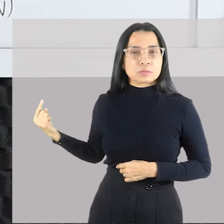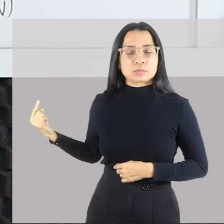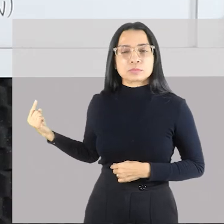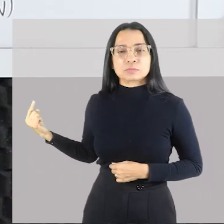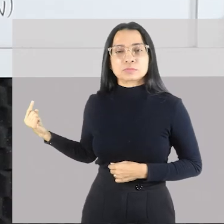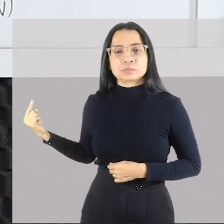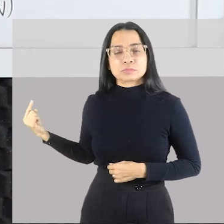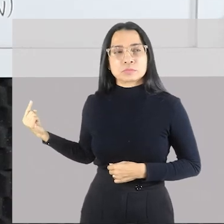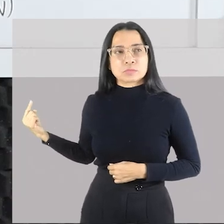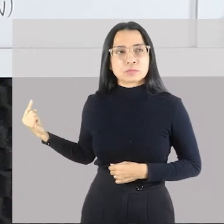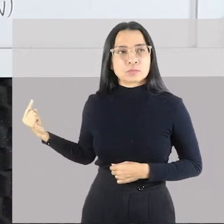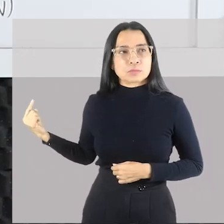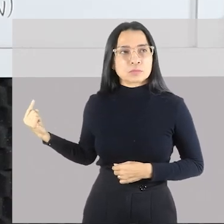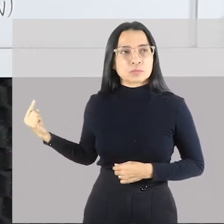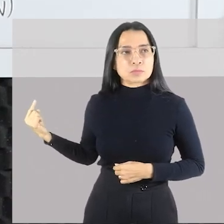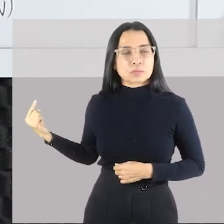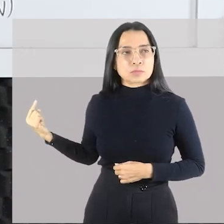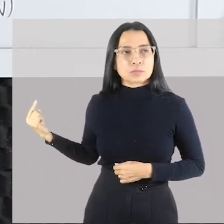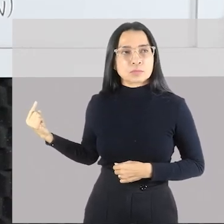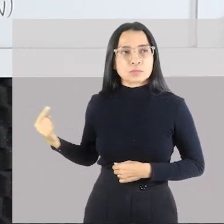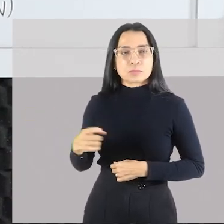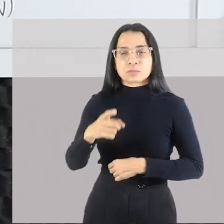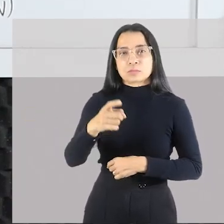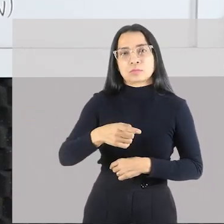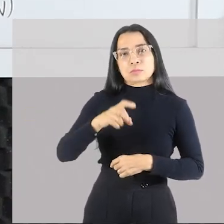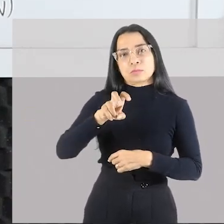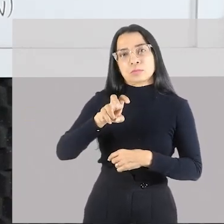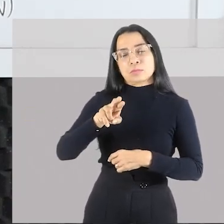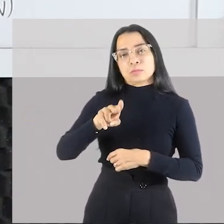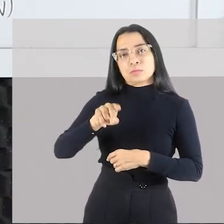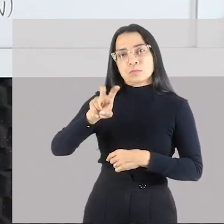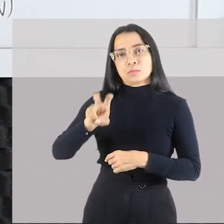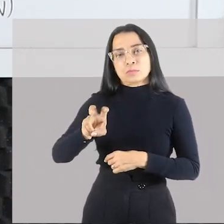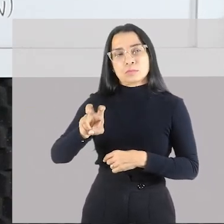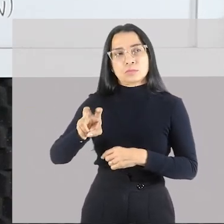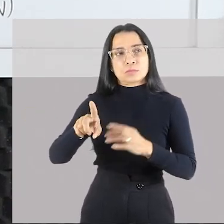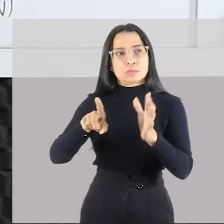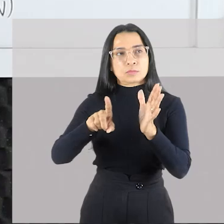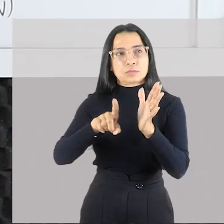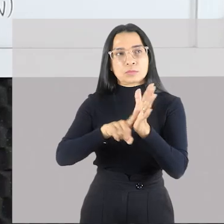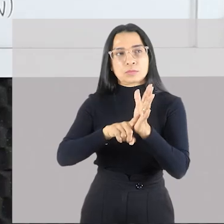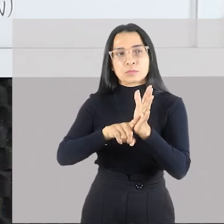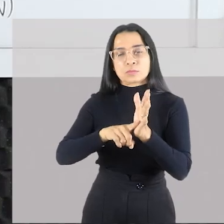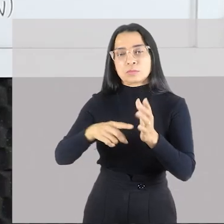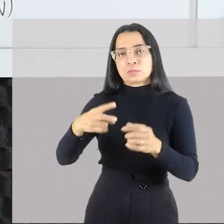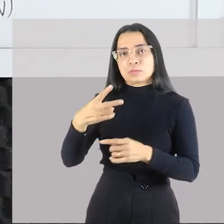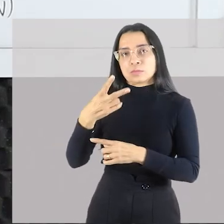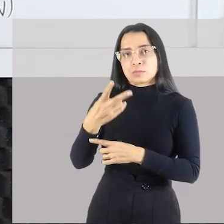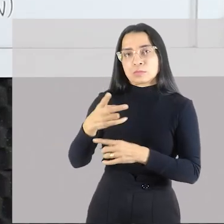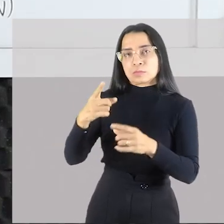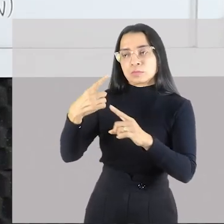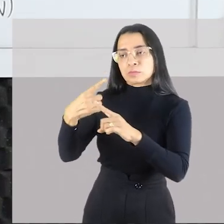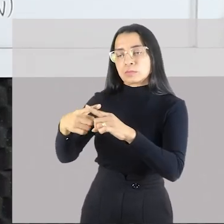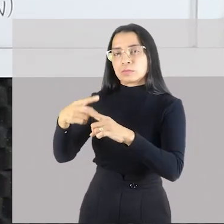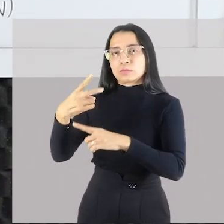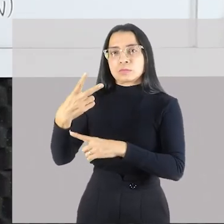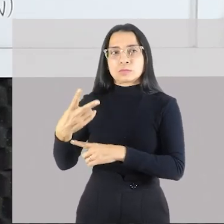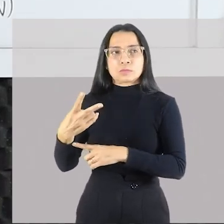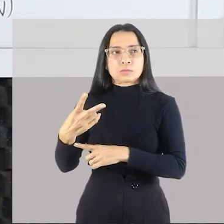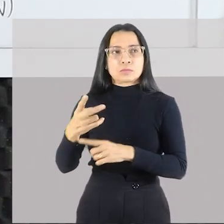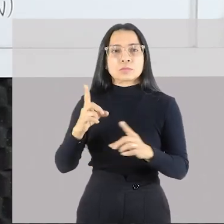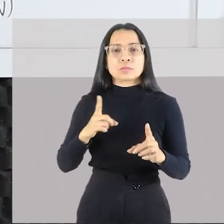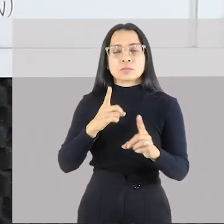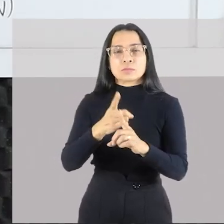igual a 5 menos 2 vezes 2. Ou seja, você vai